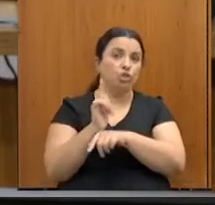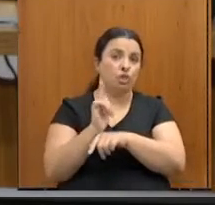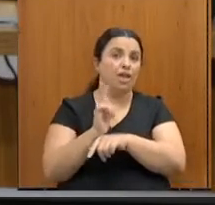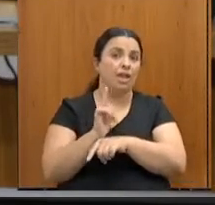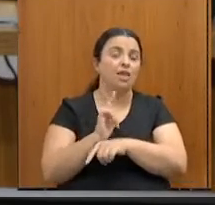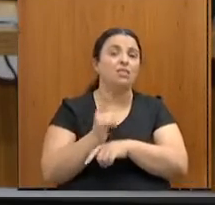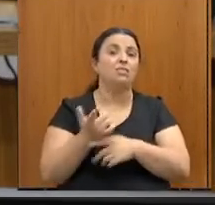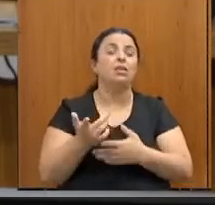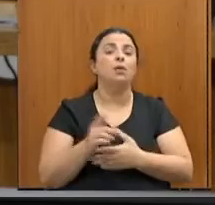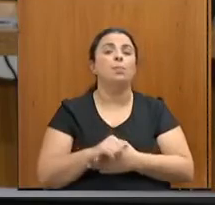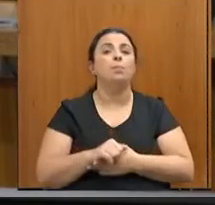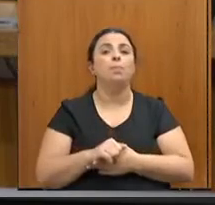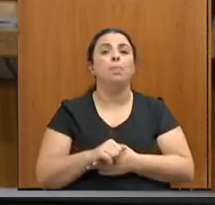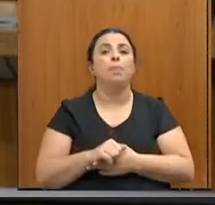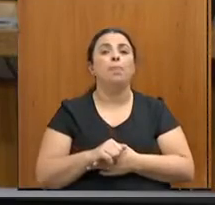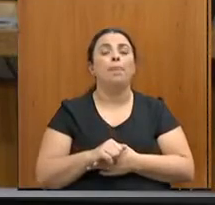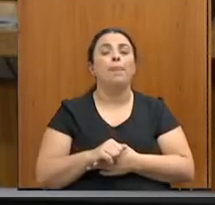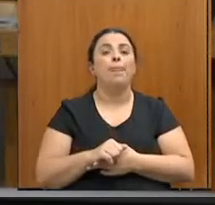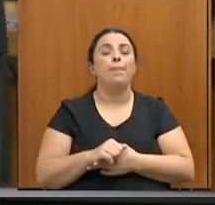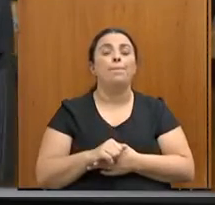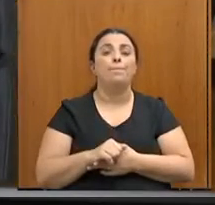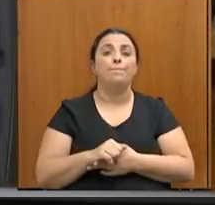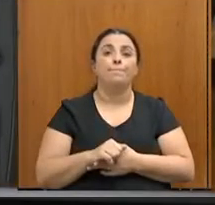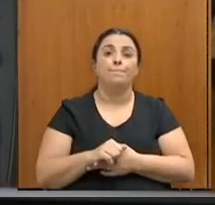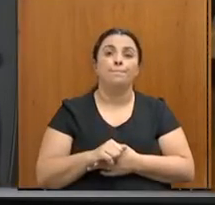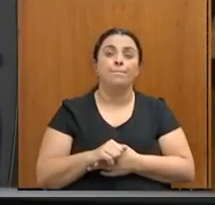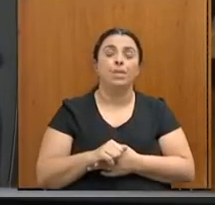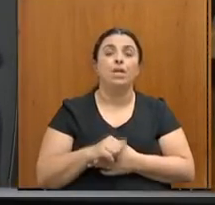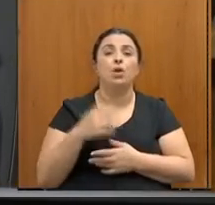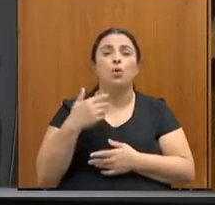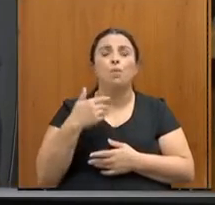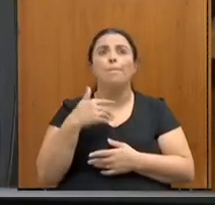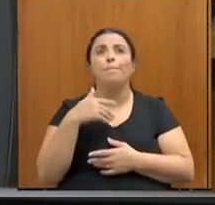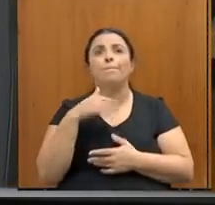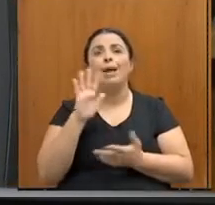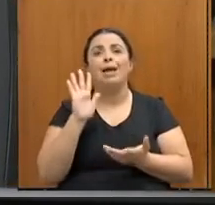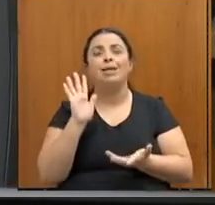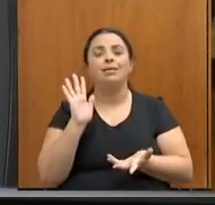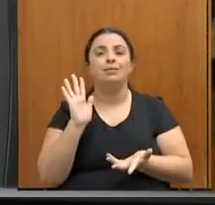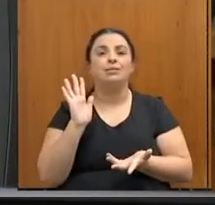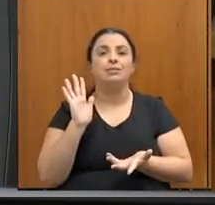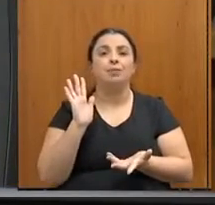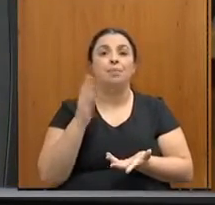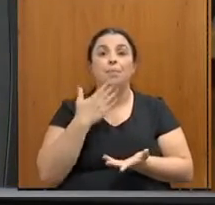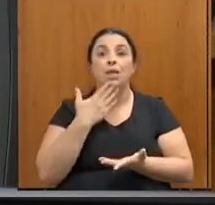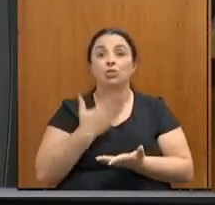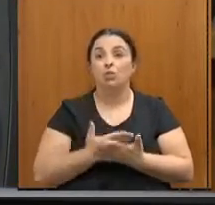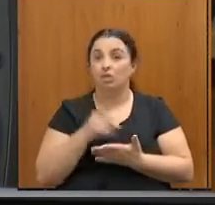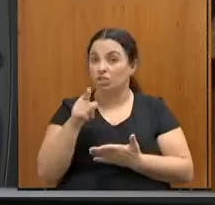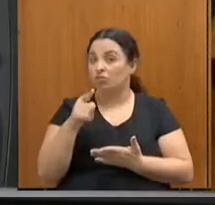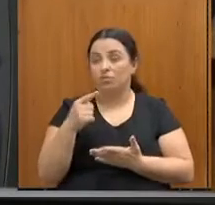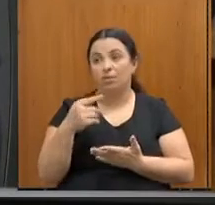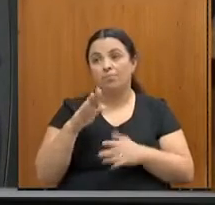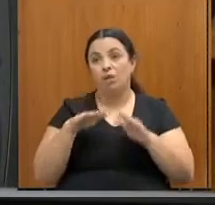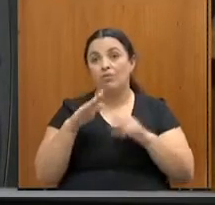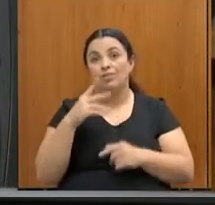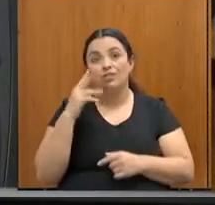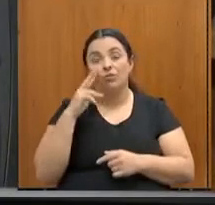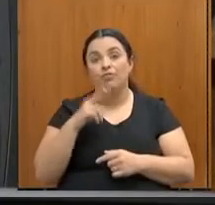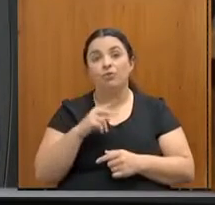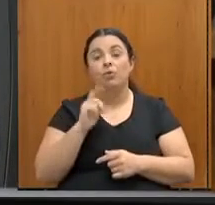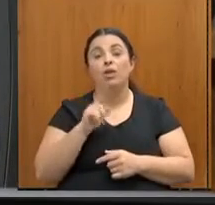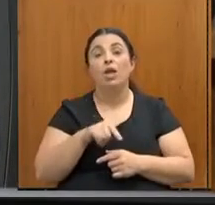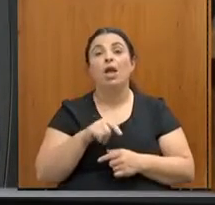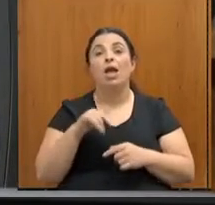e é talvez o mais elucidativo que o senhor não pode verificar foi a venda das